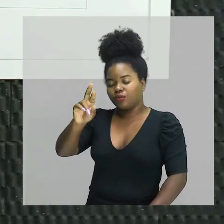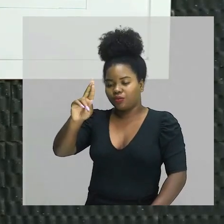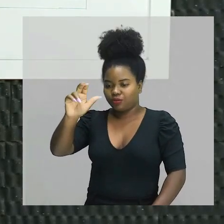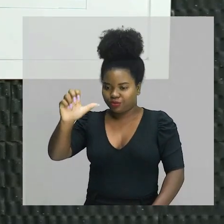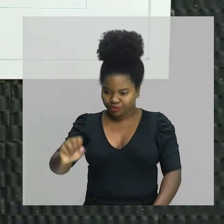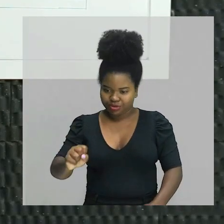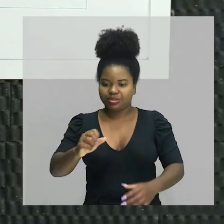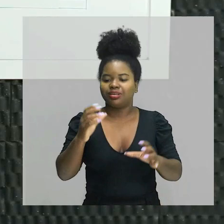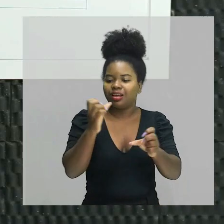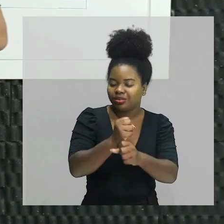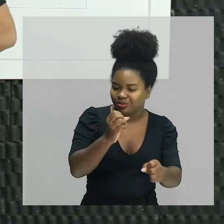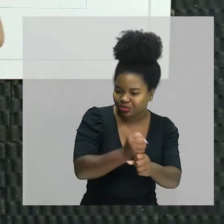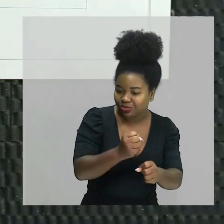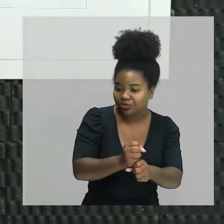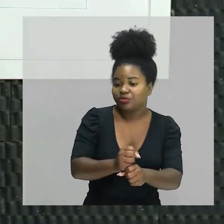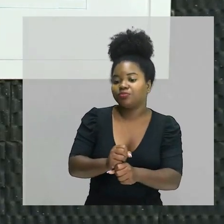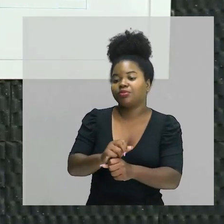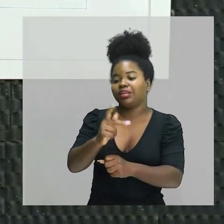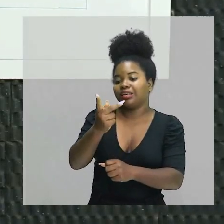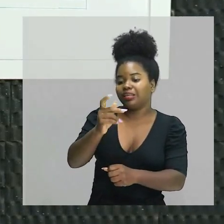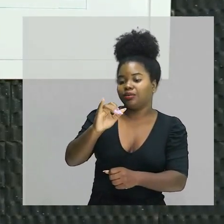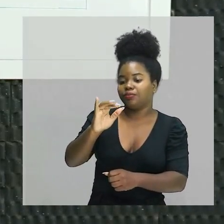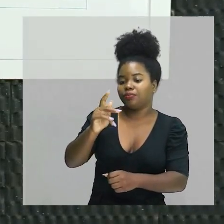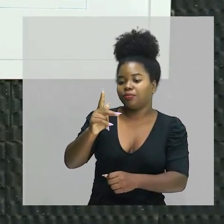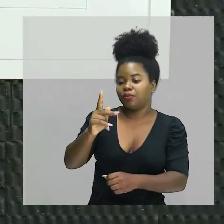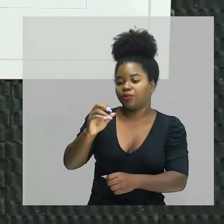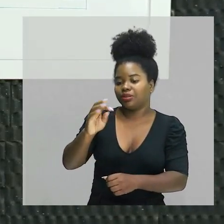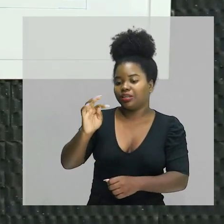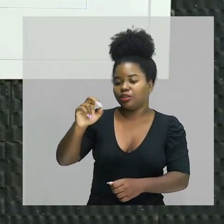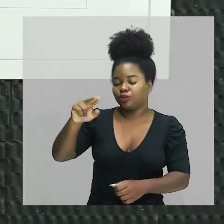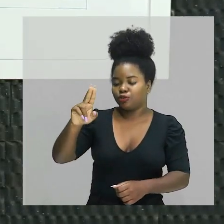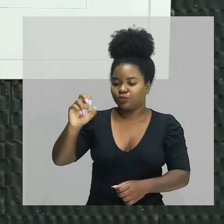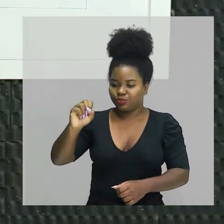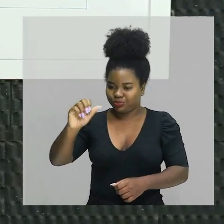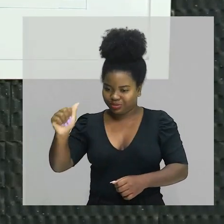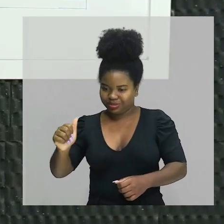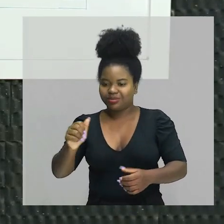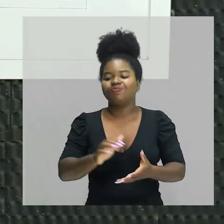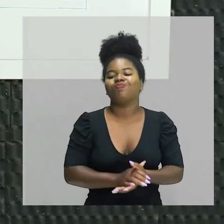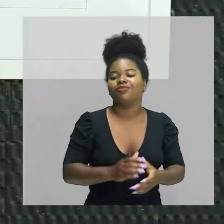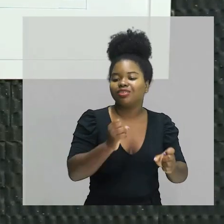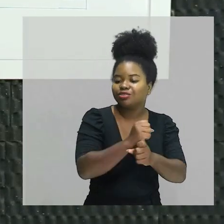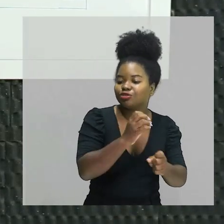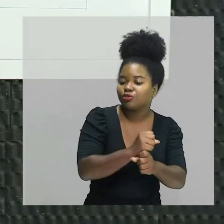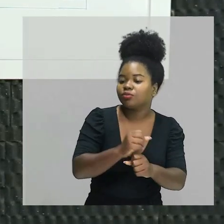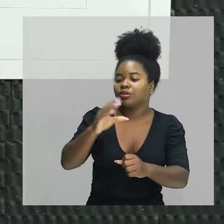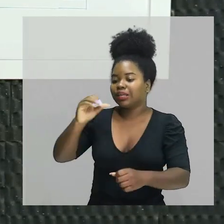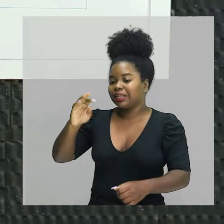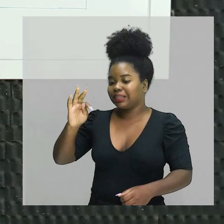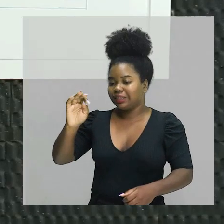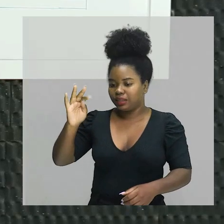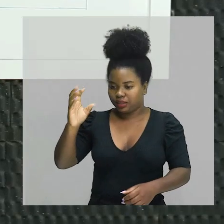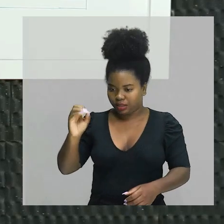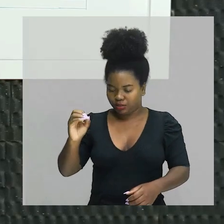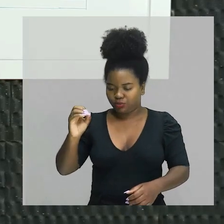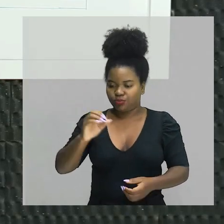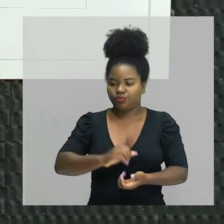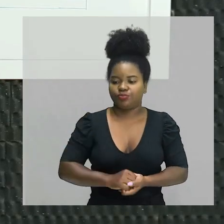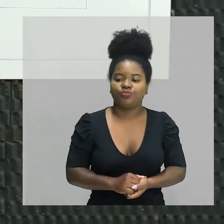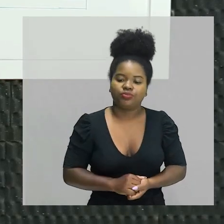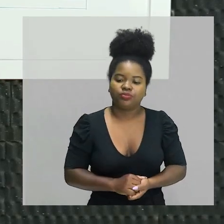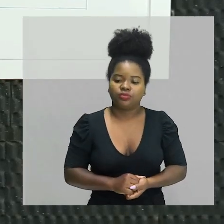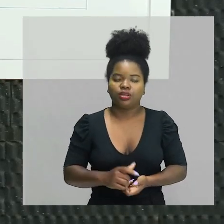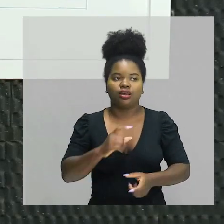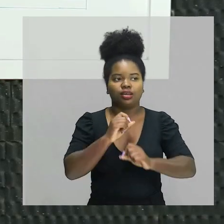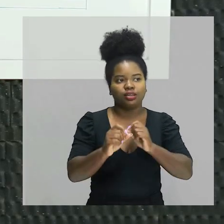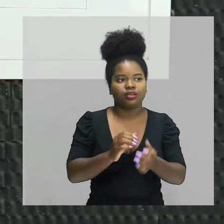quadrado dos catetos, tá? Então vai ficar x ao quadrado, que é a hipotenusa, igual a